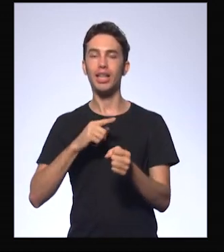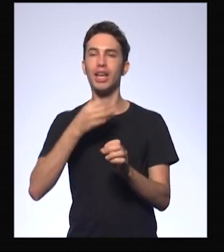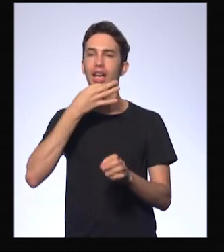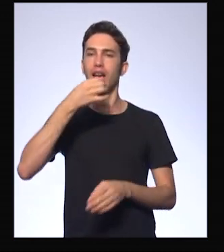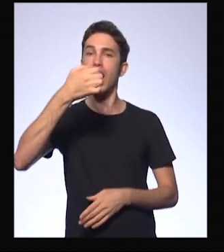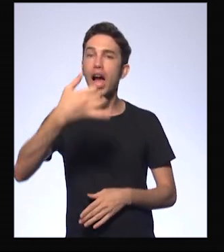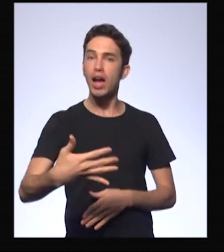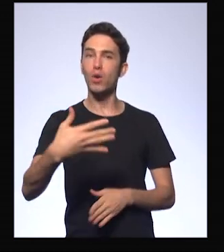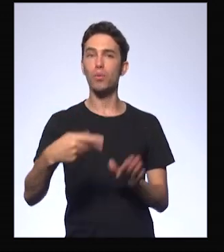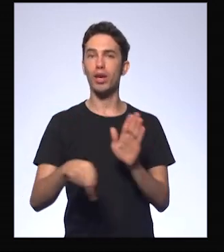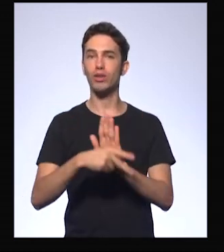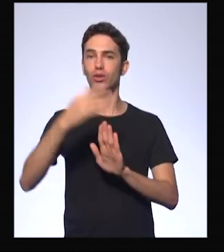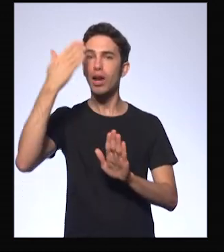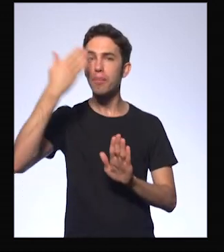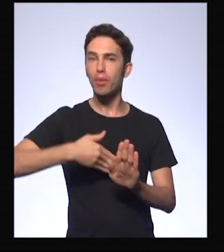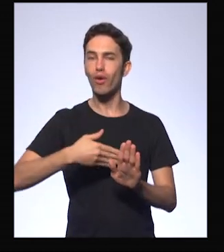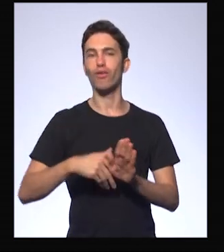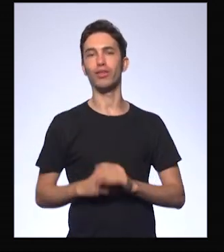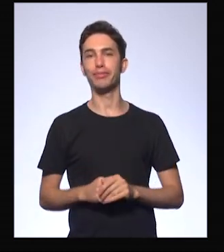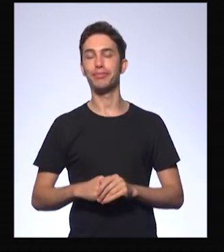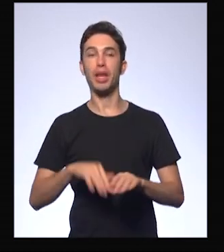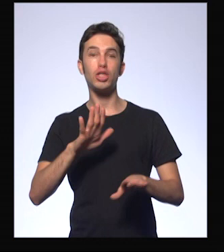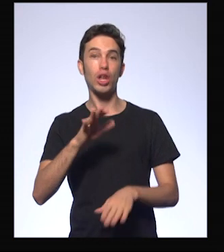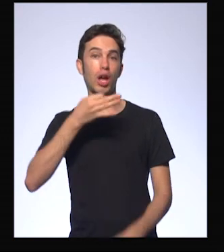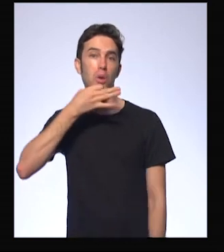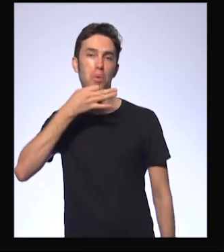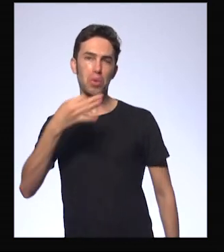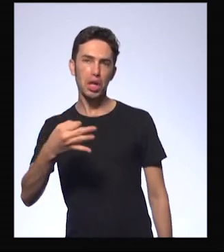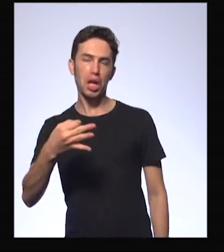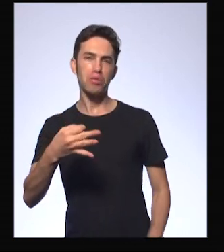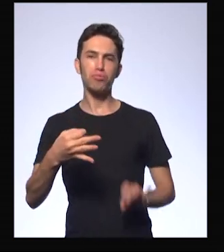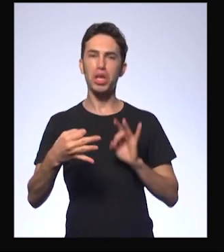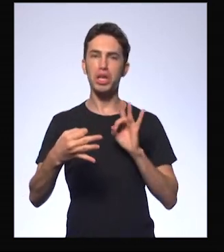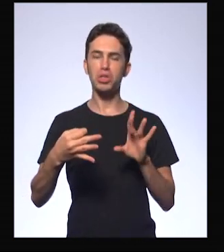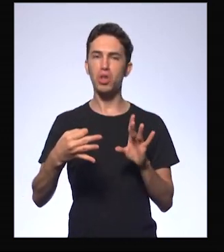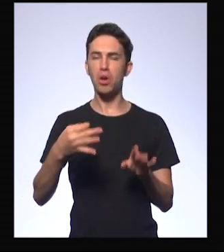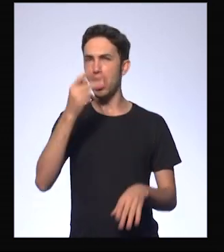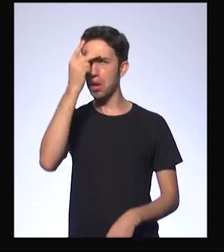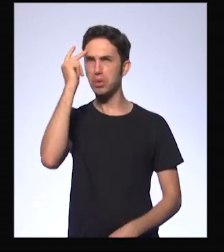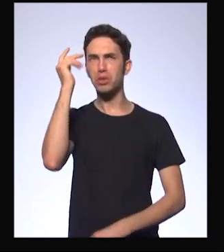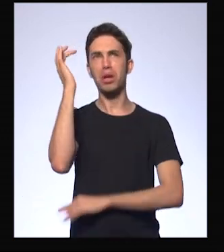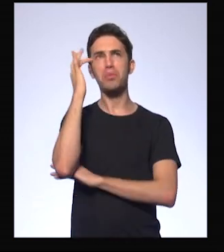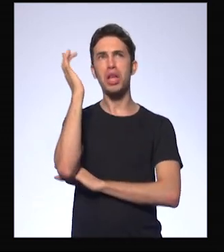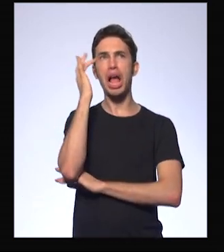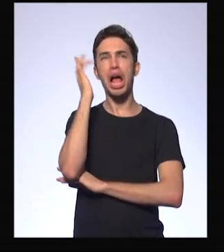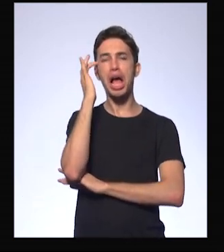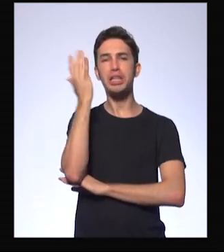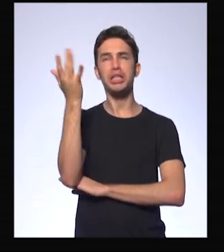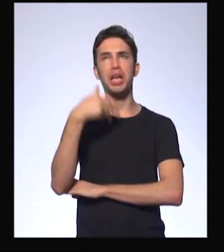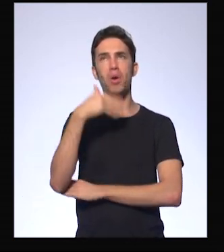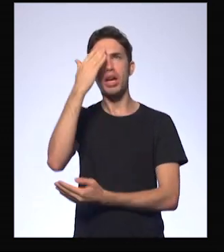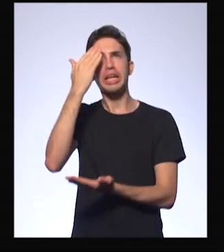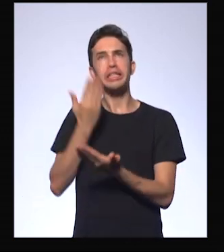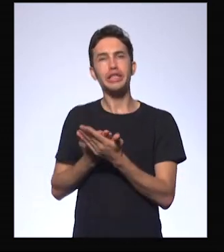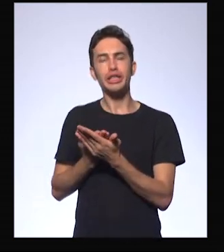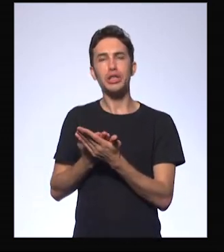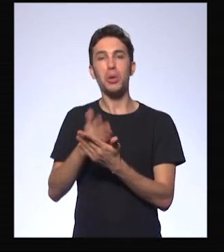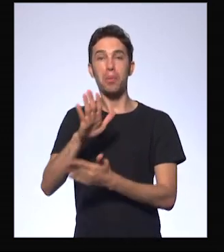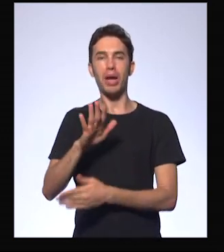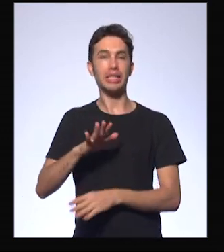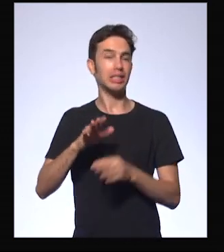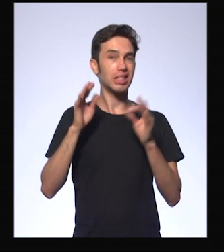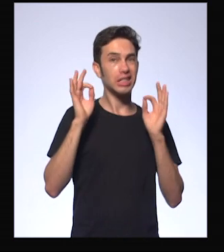argumentos comprovados. Já uma opinião é uma coisa que a gente acha, uma coisa que a gente acredita, mas que